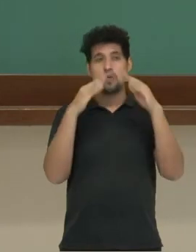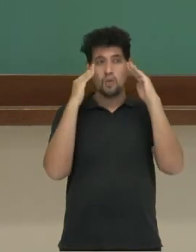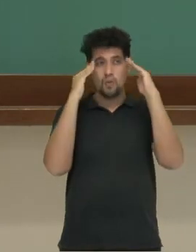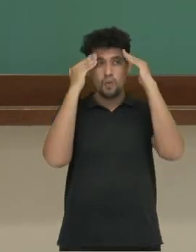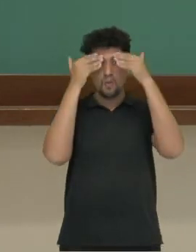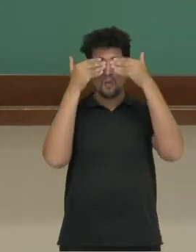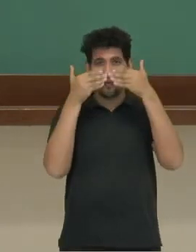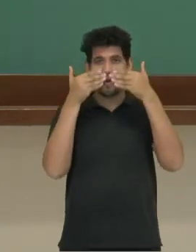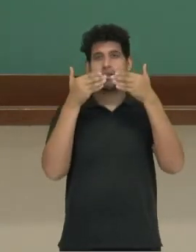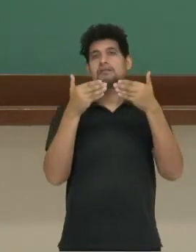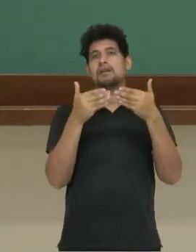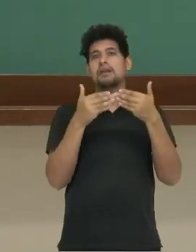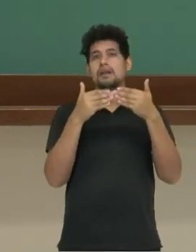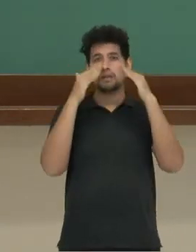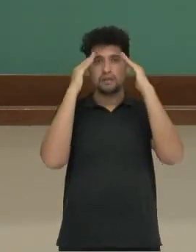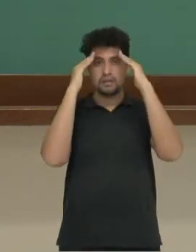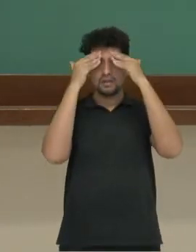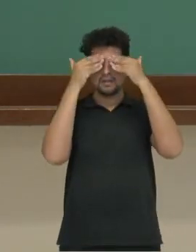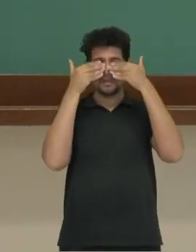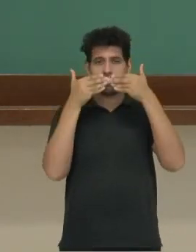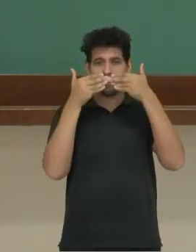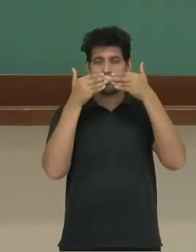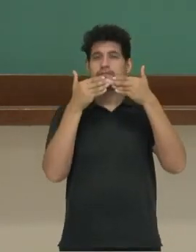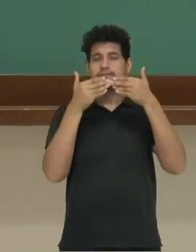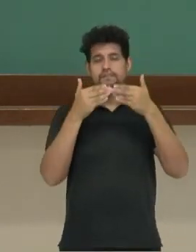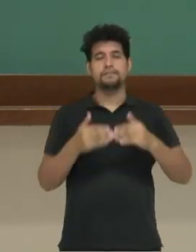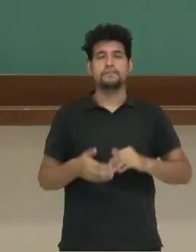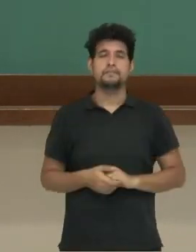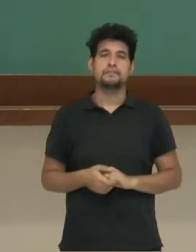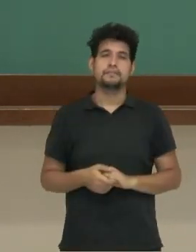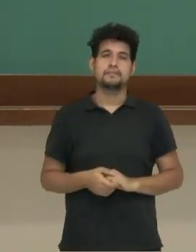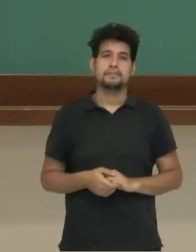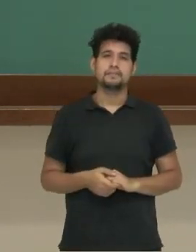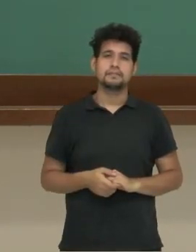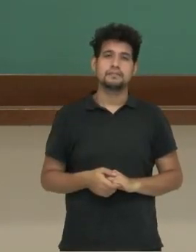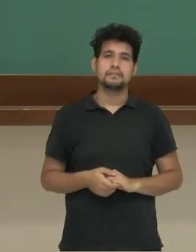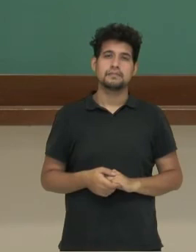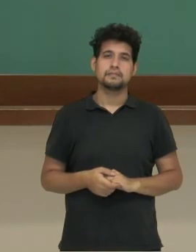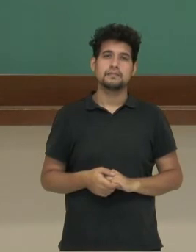são protegidos por uma membrana, ok?